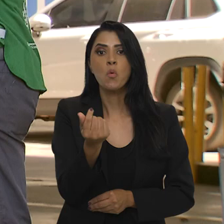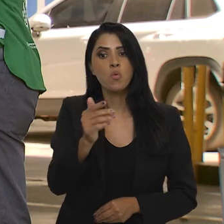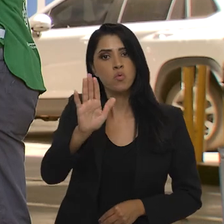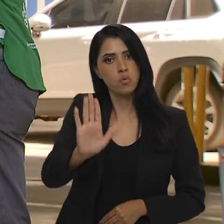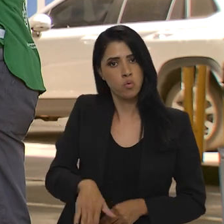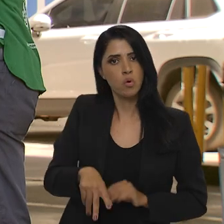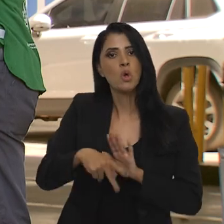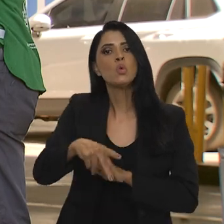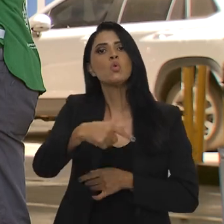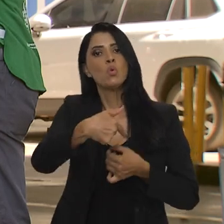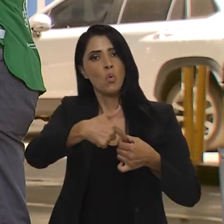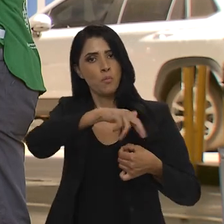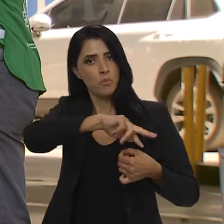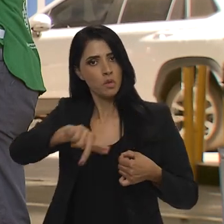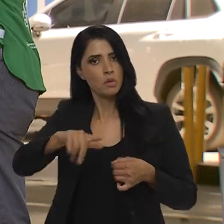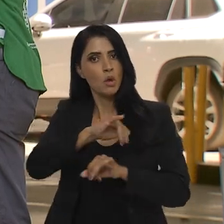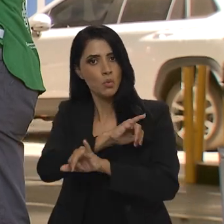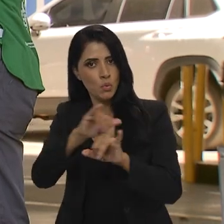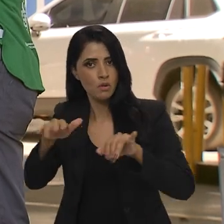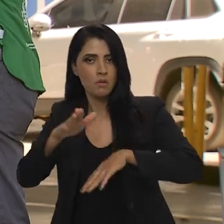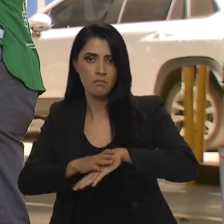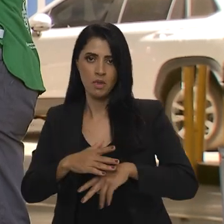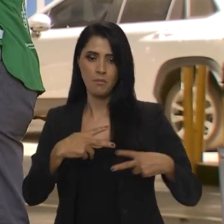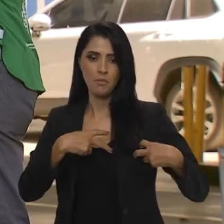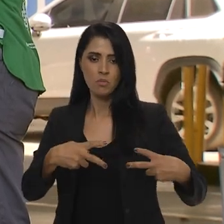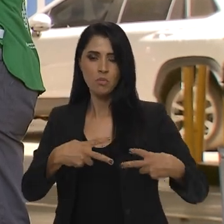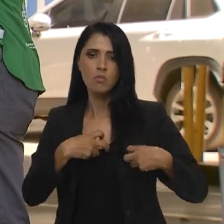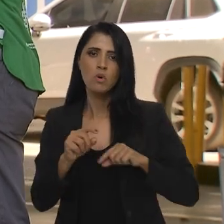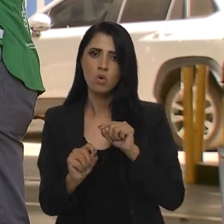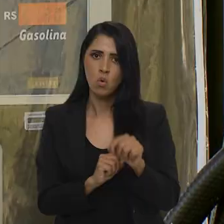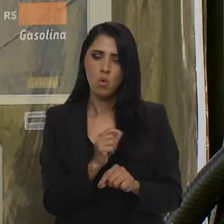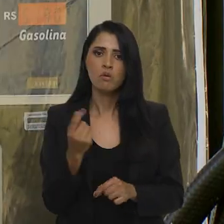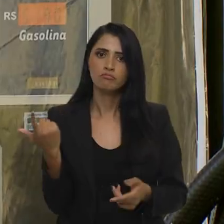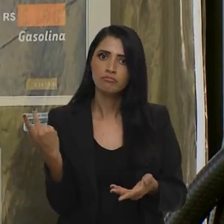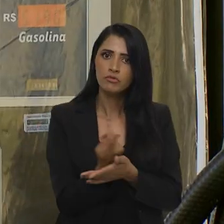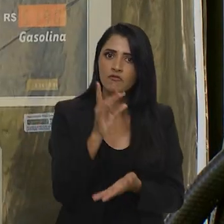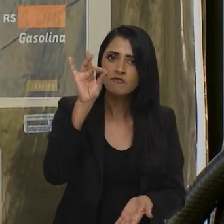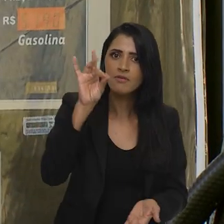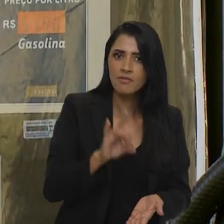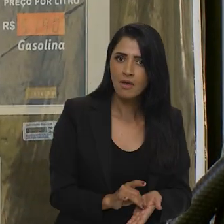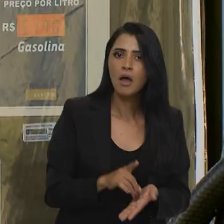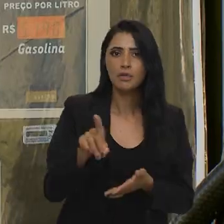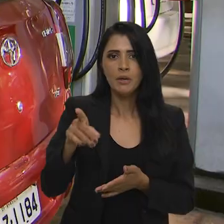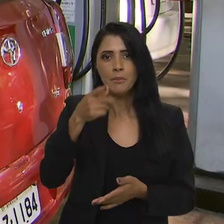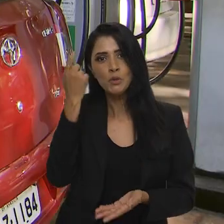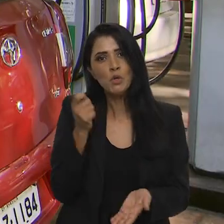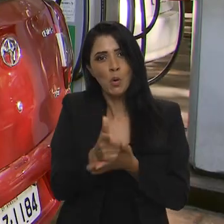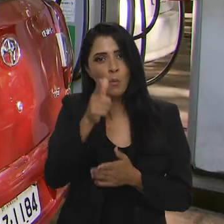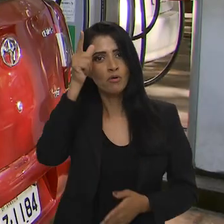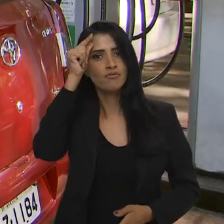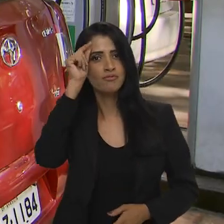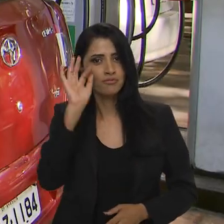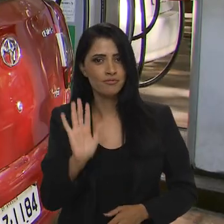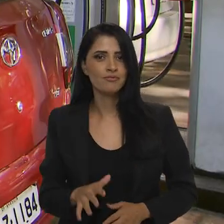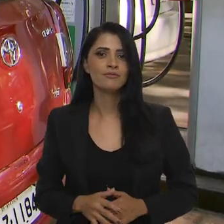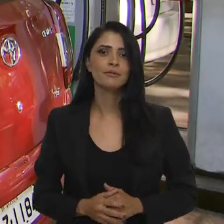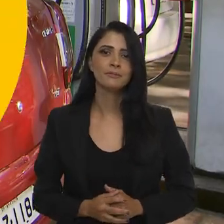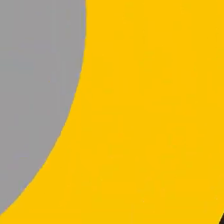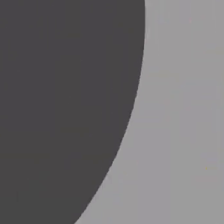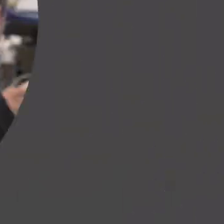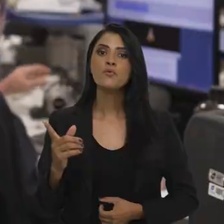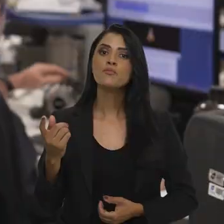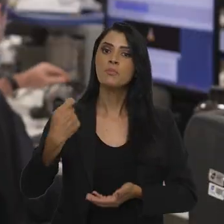que a redução do preço dos combustíveis anunciada pela Petrobras chegue nas bombas e alivie o bolso do